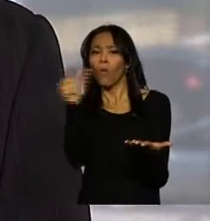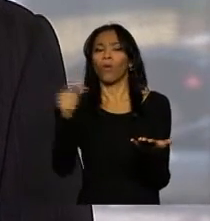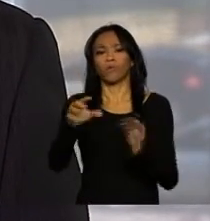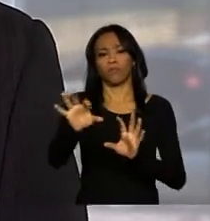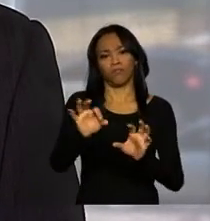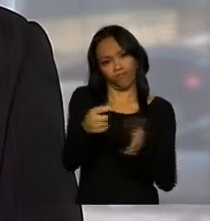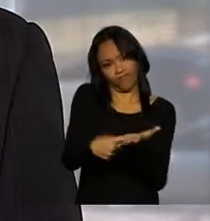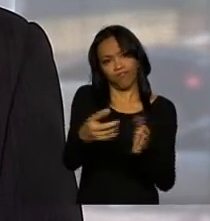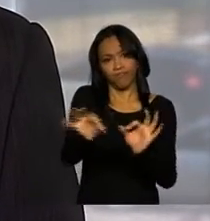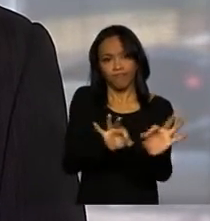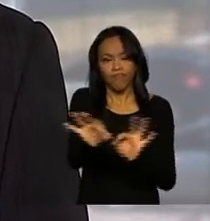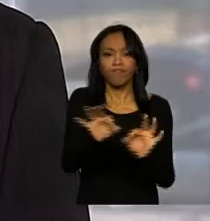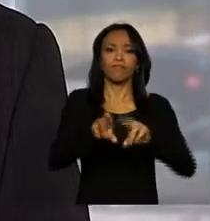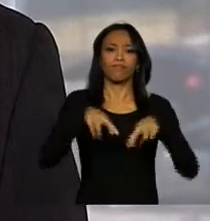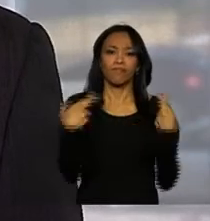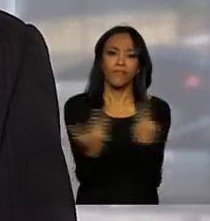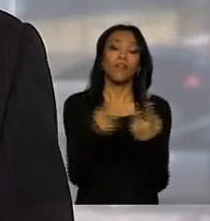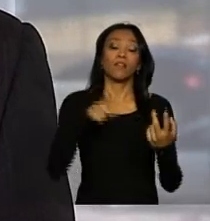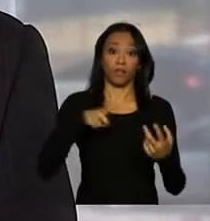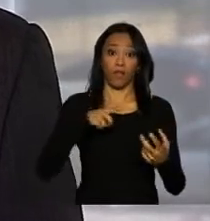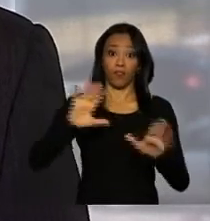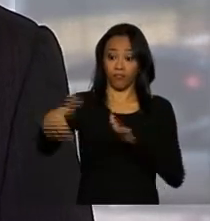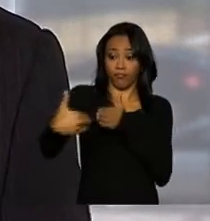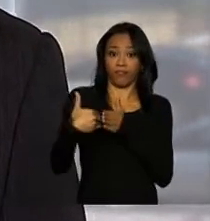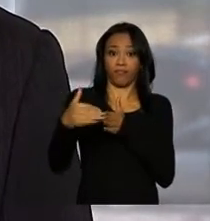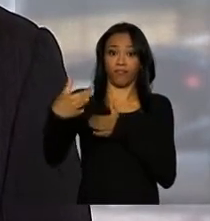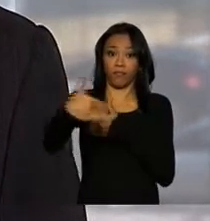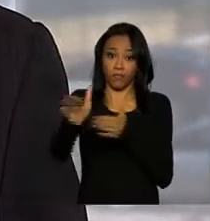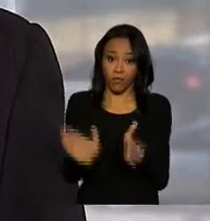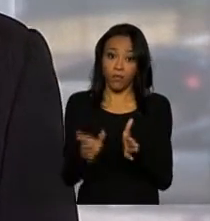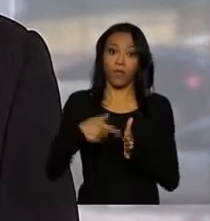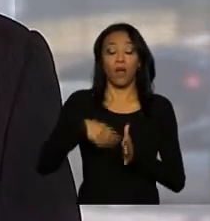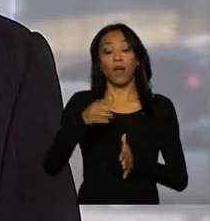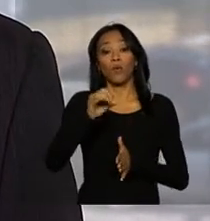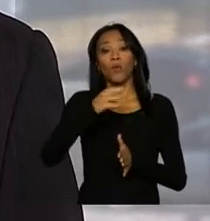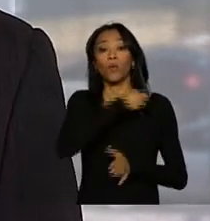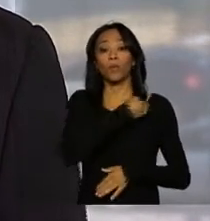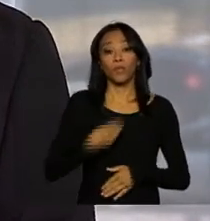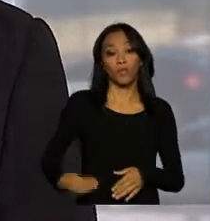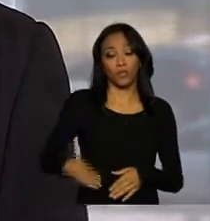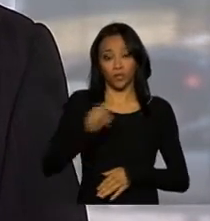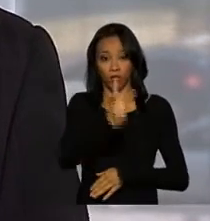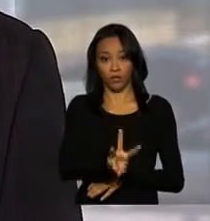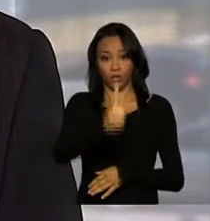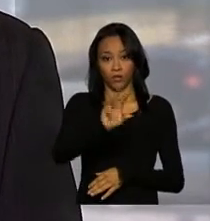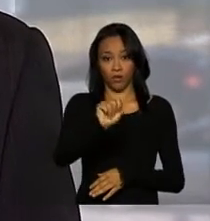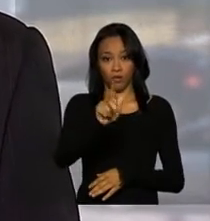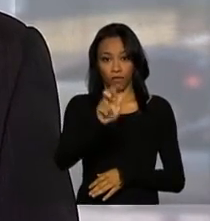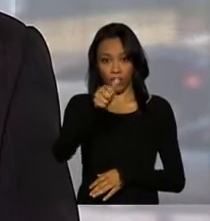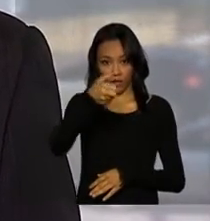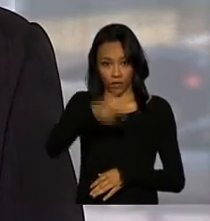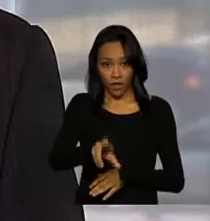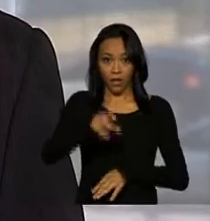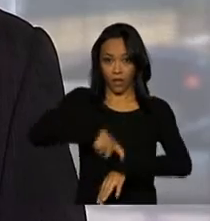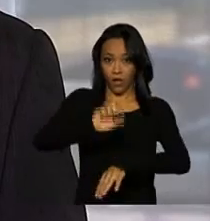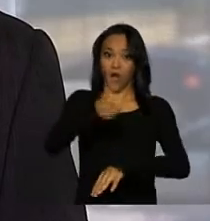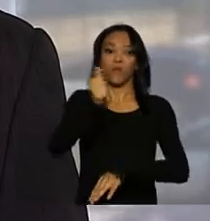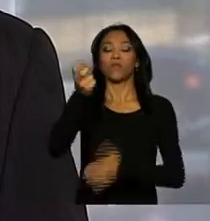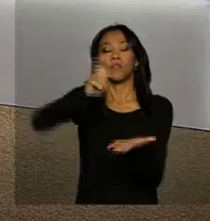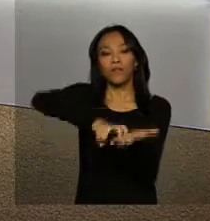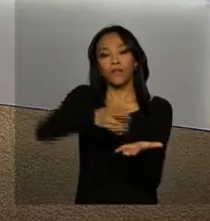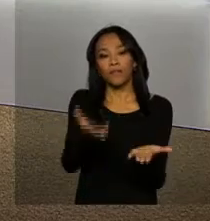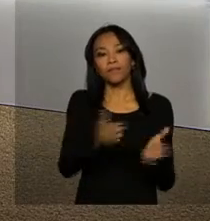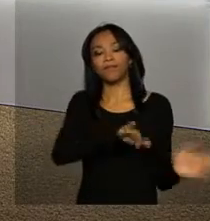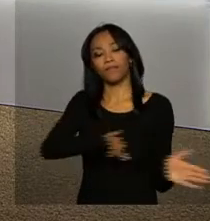reúne com o ministro chefe do gabinete pessoal da presidência da república ministro jacques wagner às 11 horas da manhã daniele